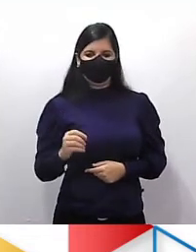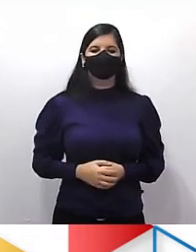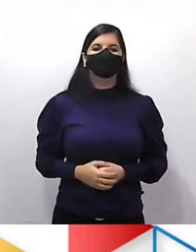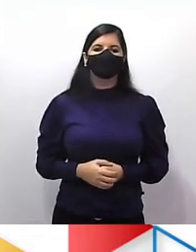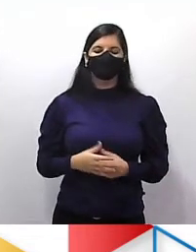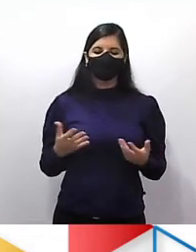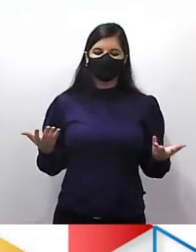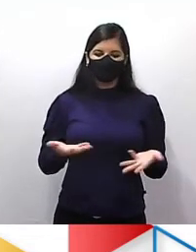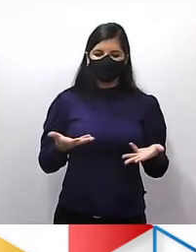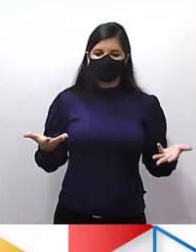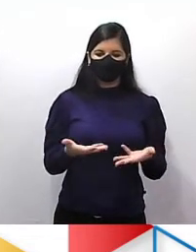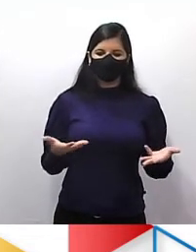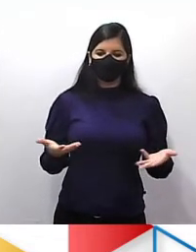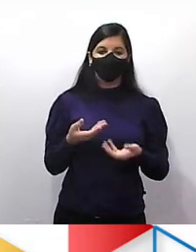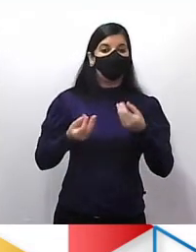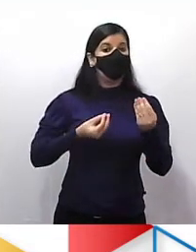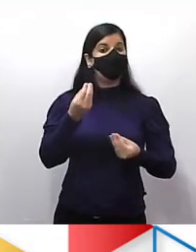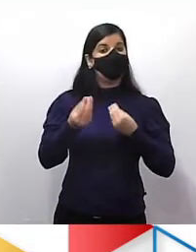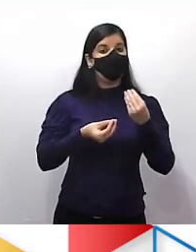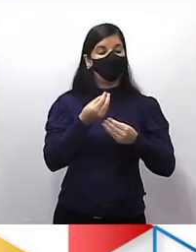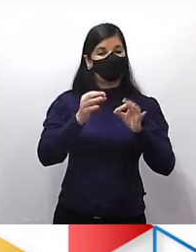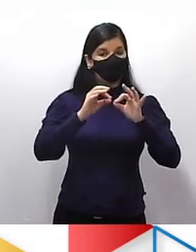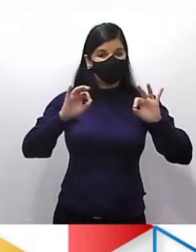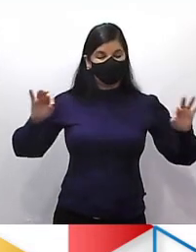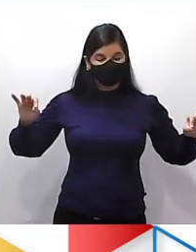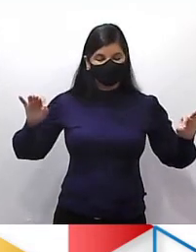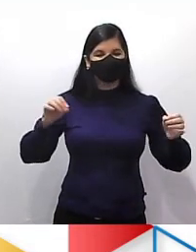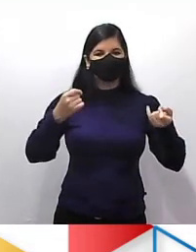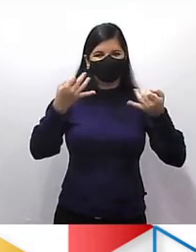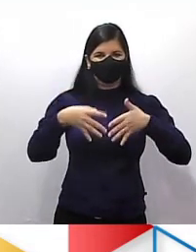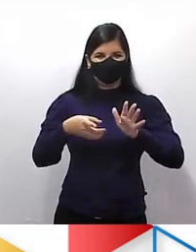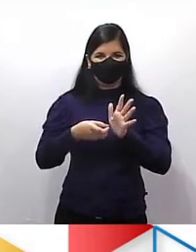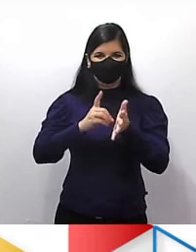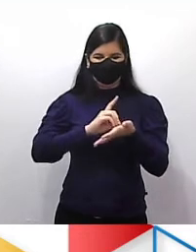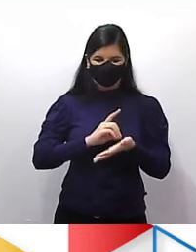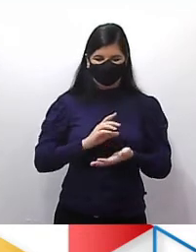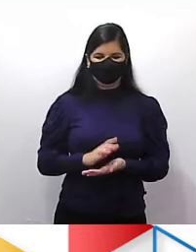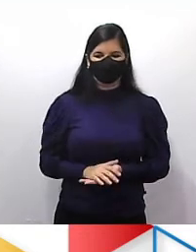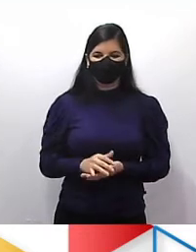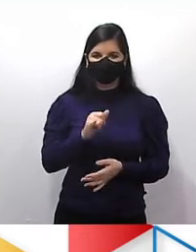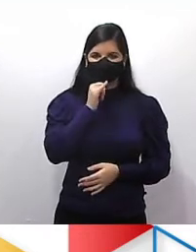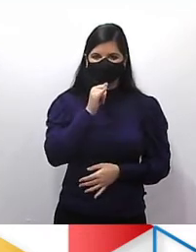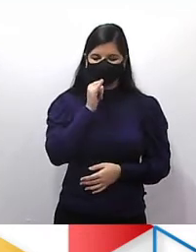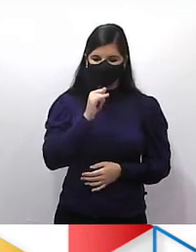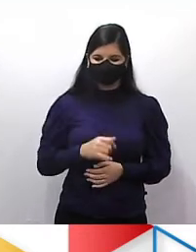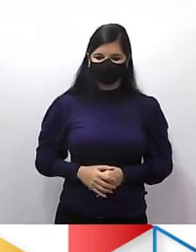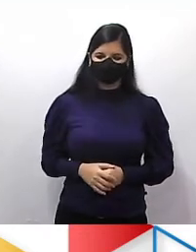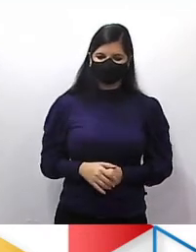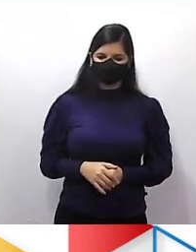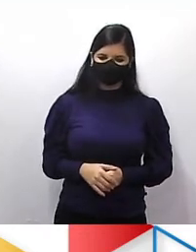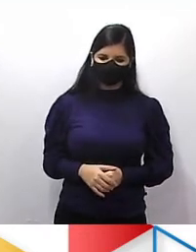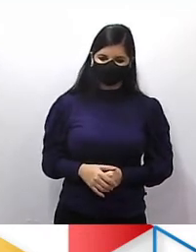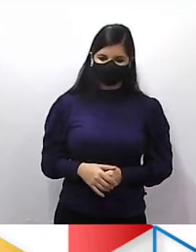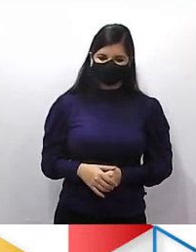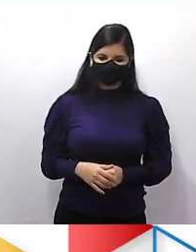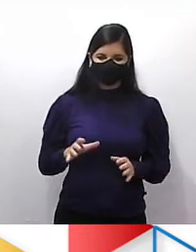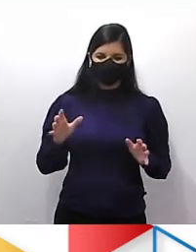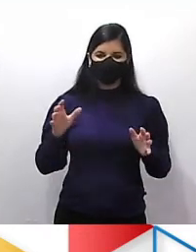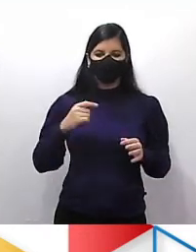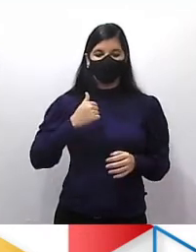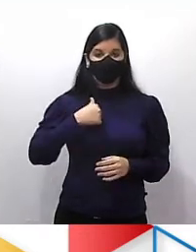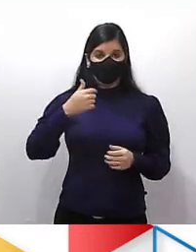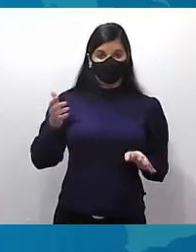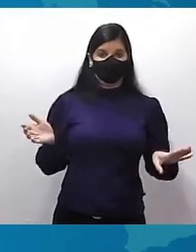lá. Olha aí como é que fica a sequência que eu havia falado a nível de exemplo. Então, utilizando when I